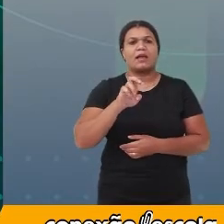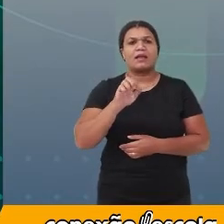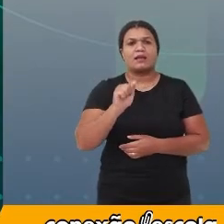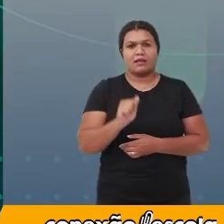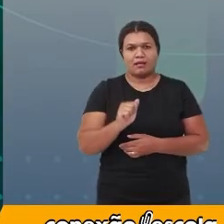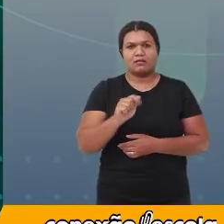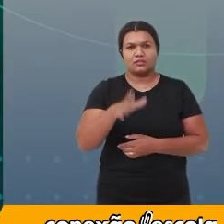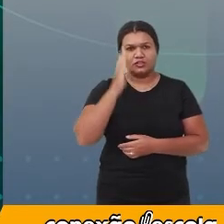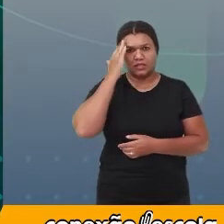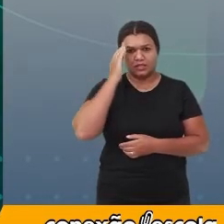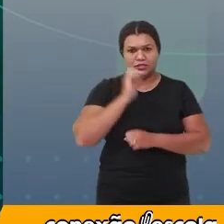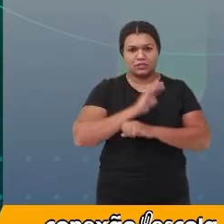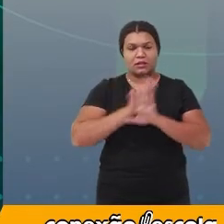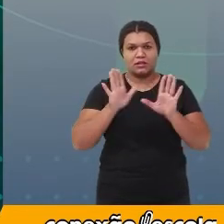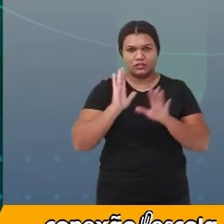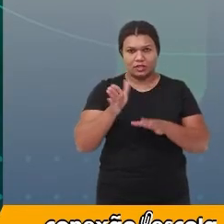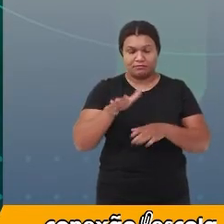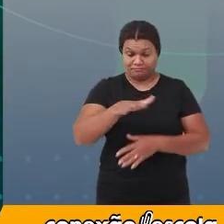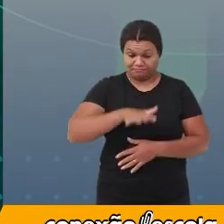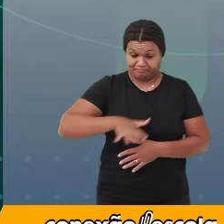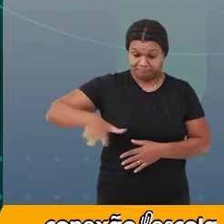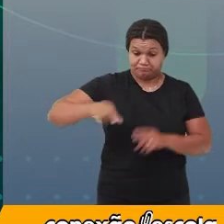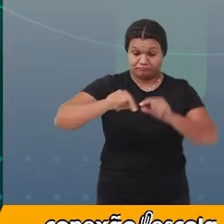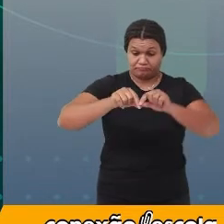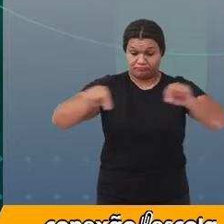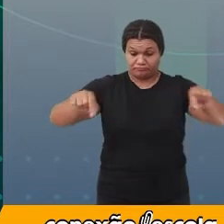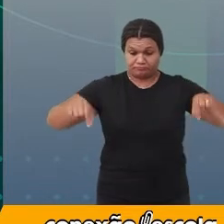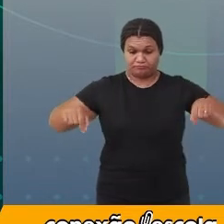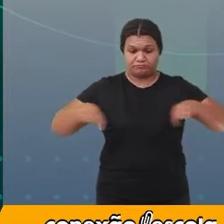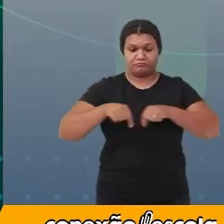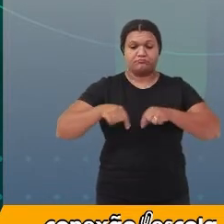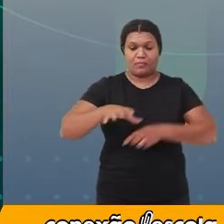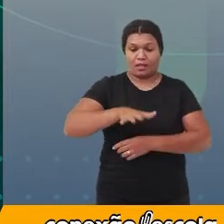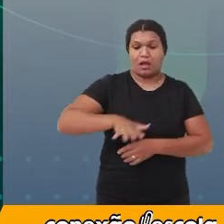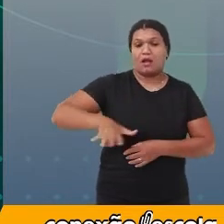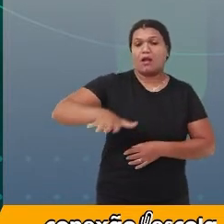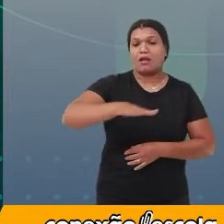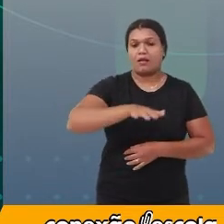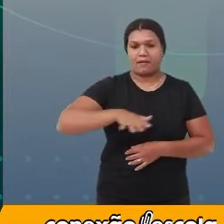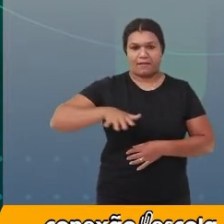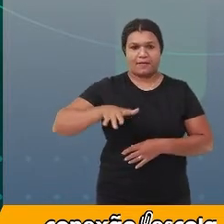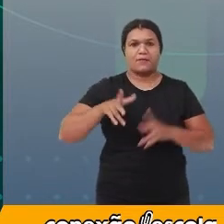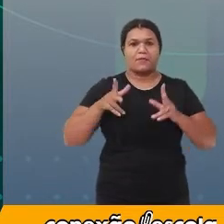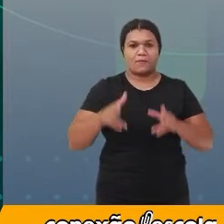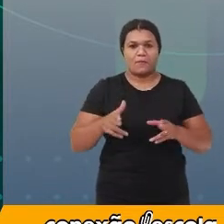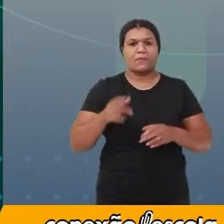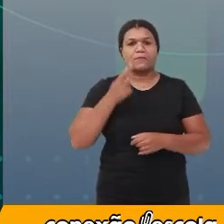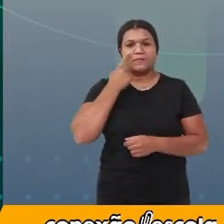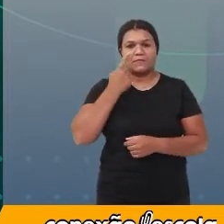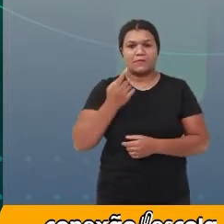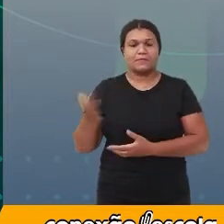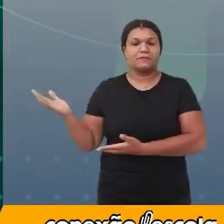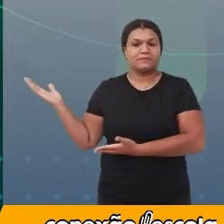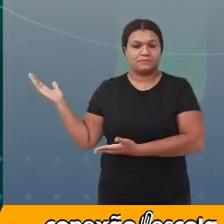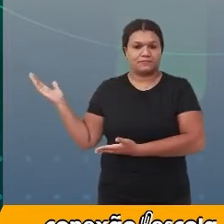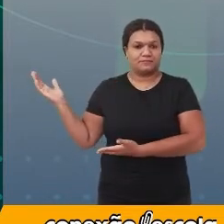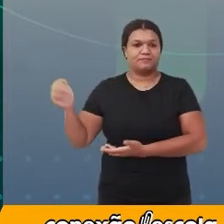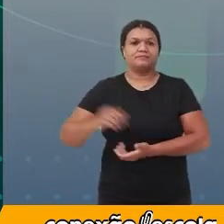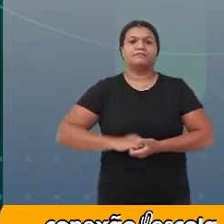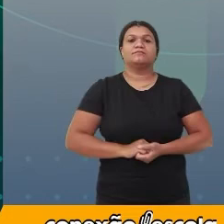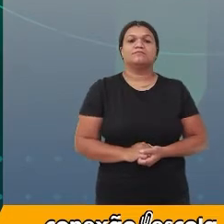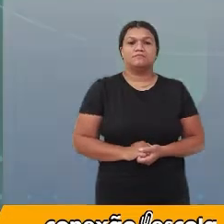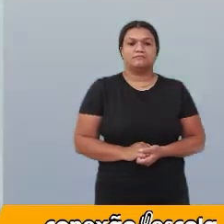área? Área é a medida de uma superfície como está apresentado na